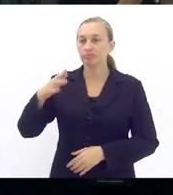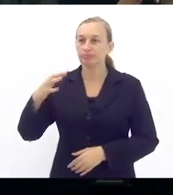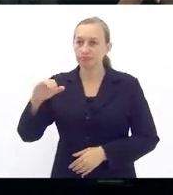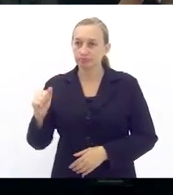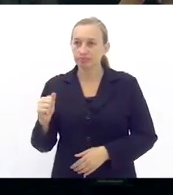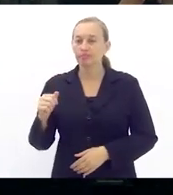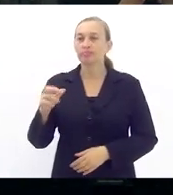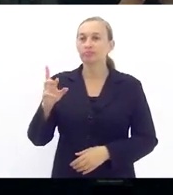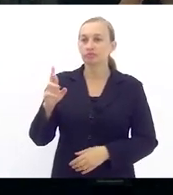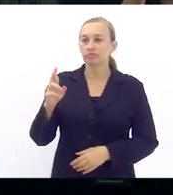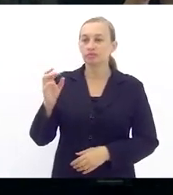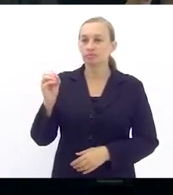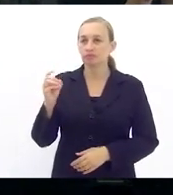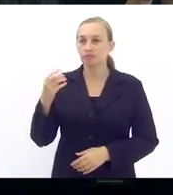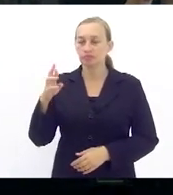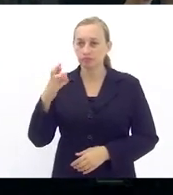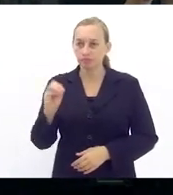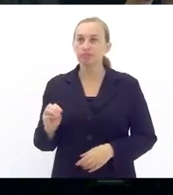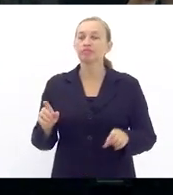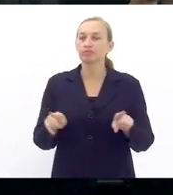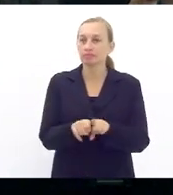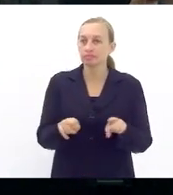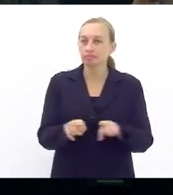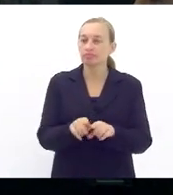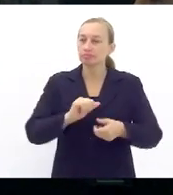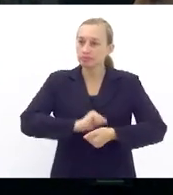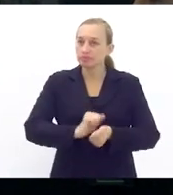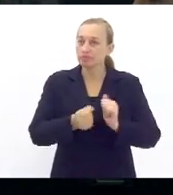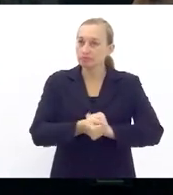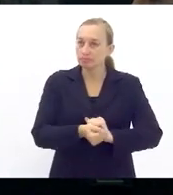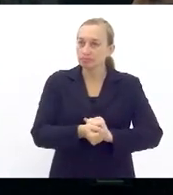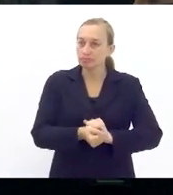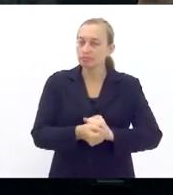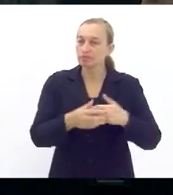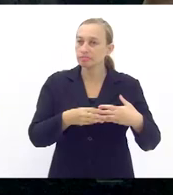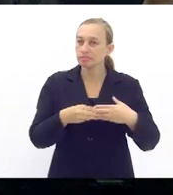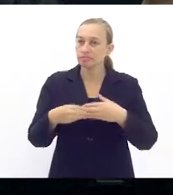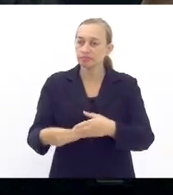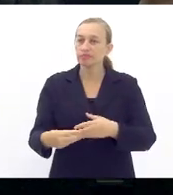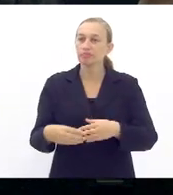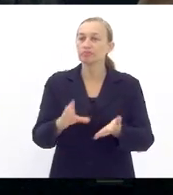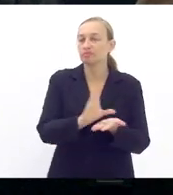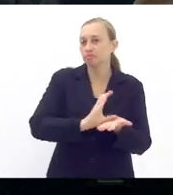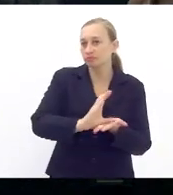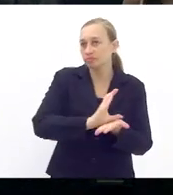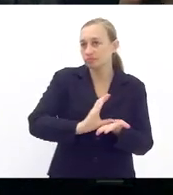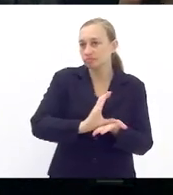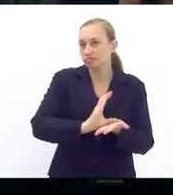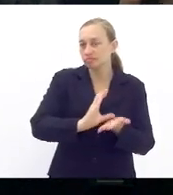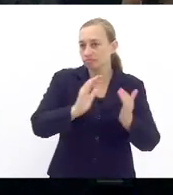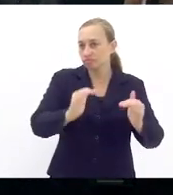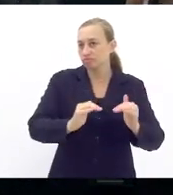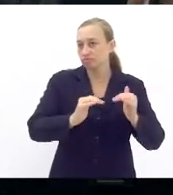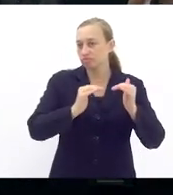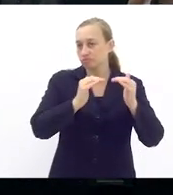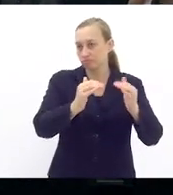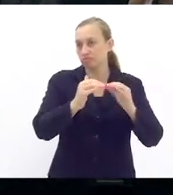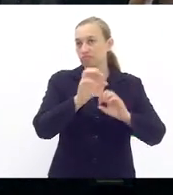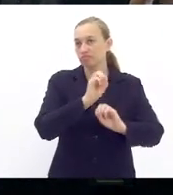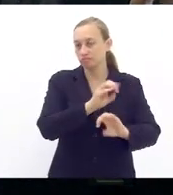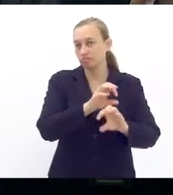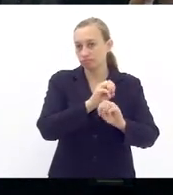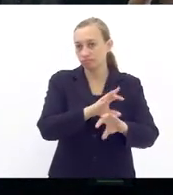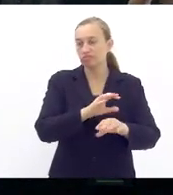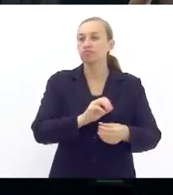também que a gente pudesse adequar isso e levar eu tive reunião no conselho superior no conselho Educação de